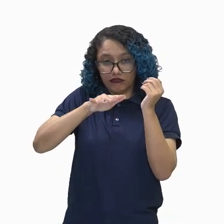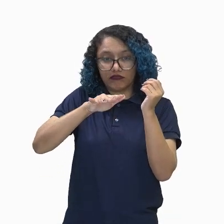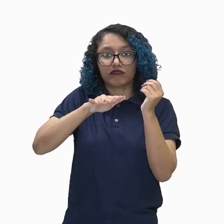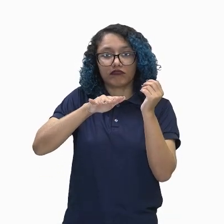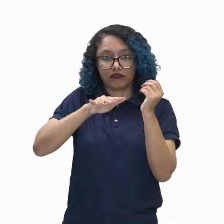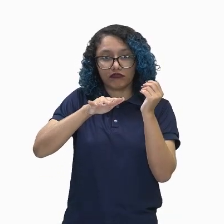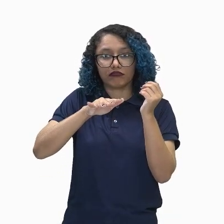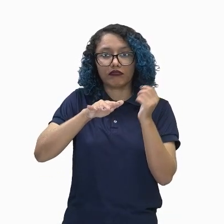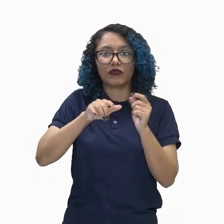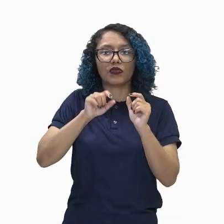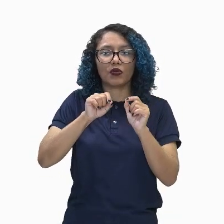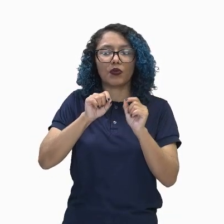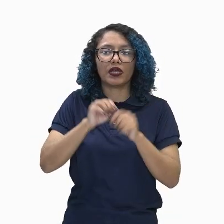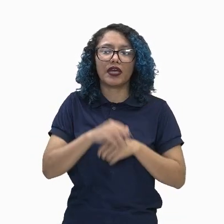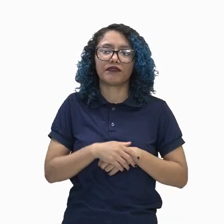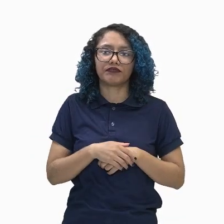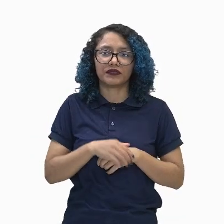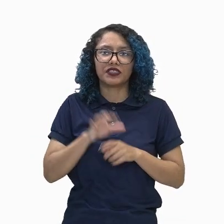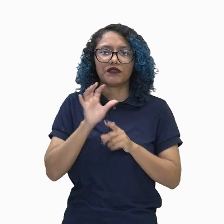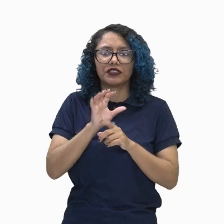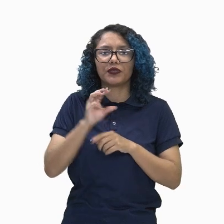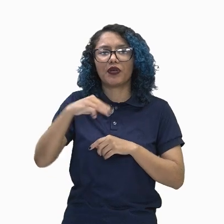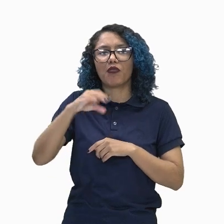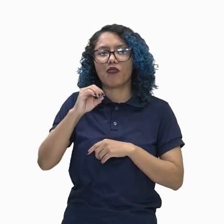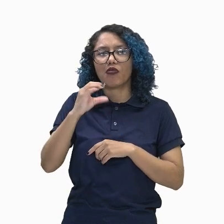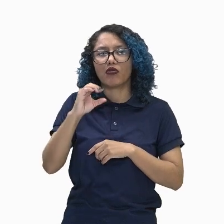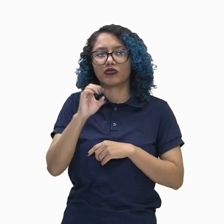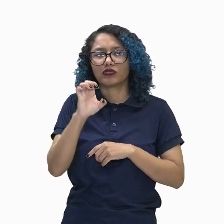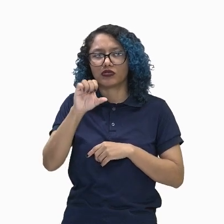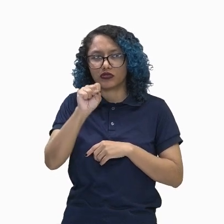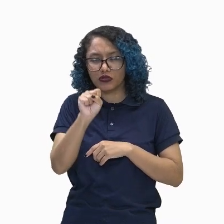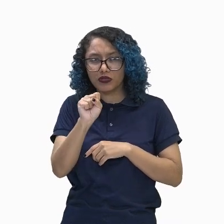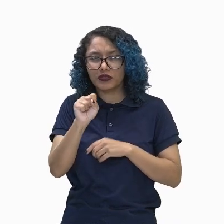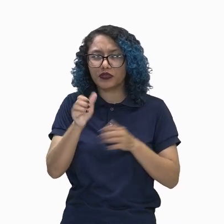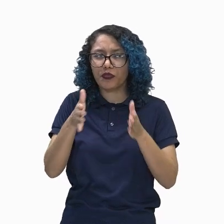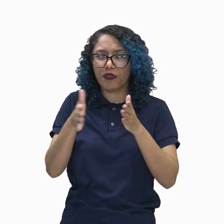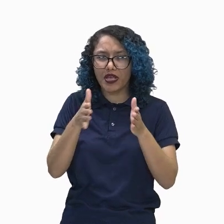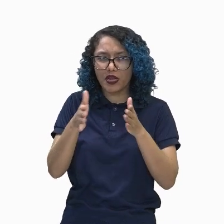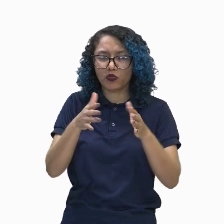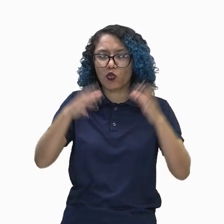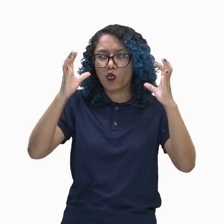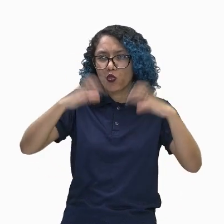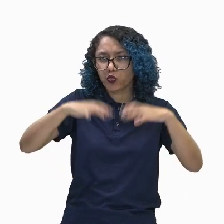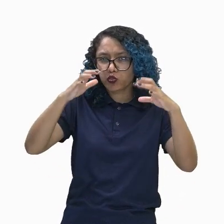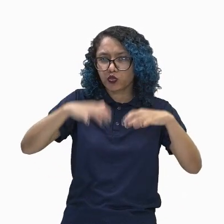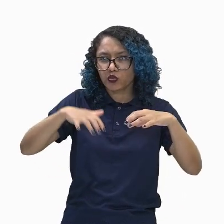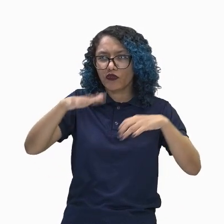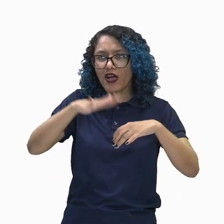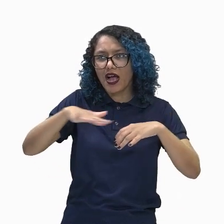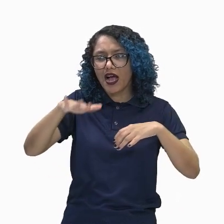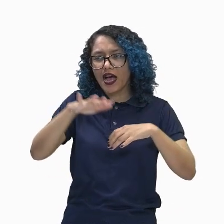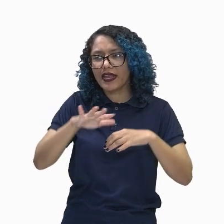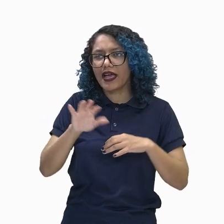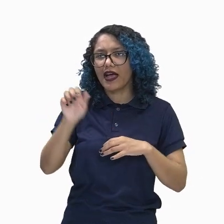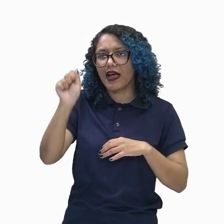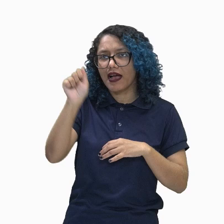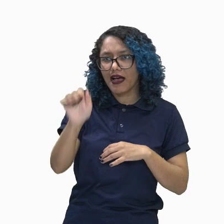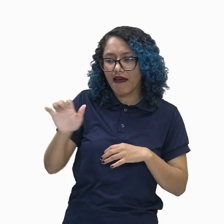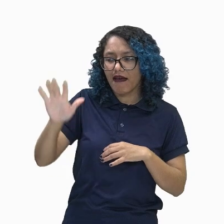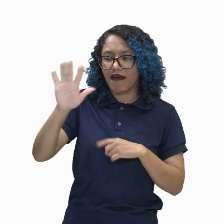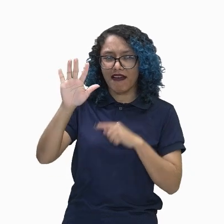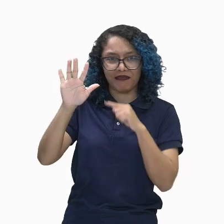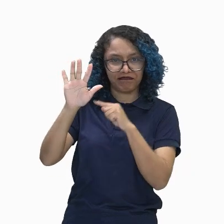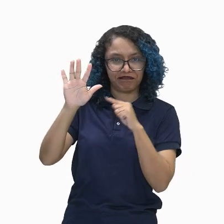pelas monções, que é o período ali de chuva na área do continente asiático, né, que acaba